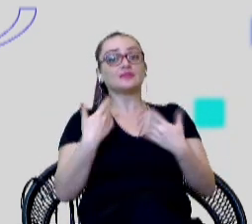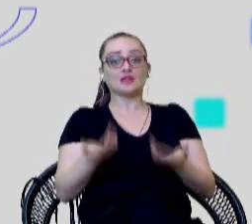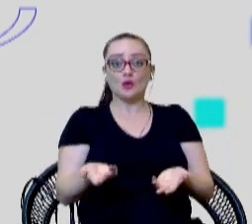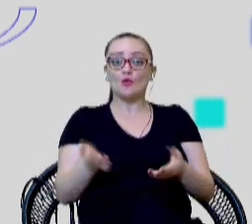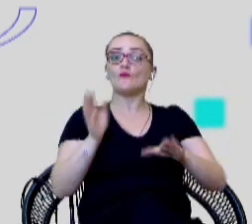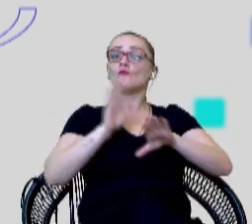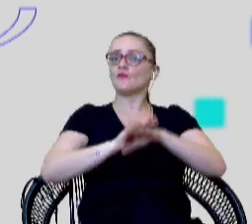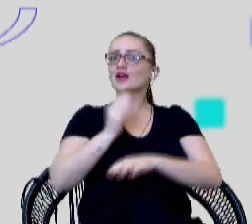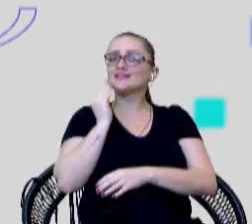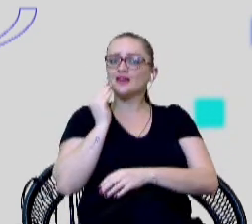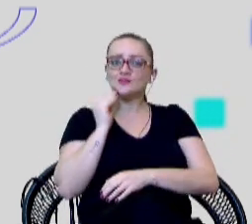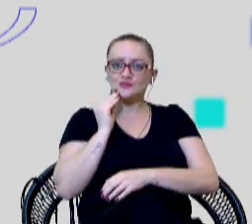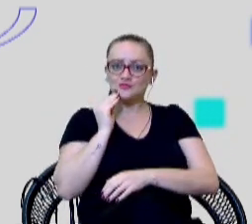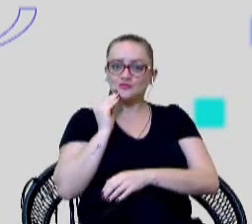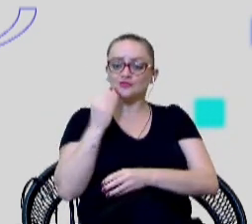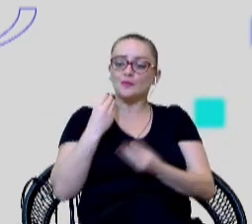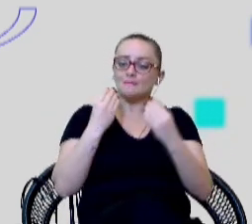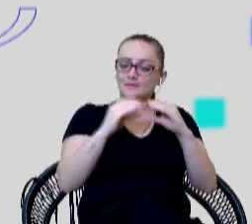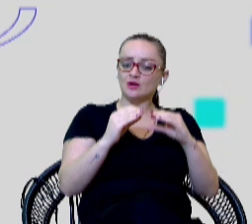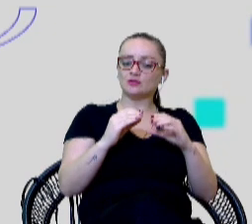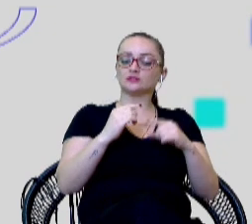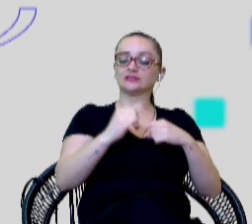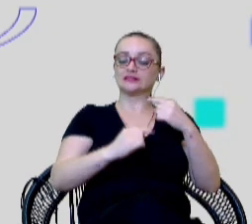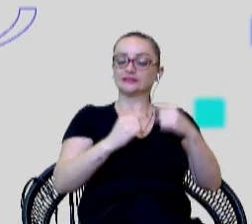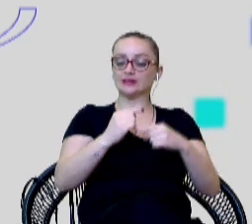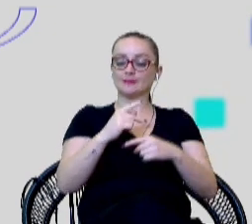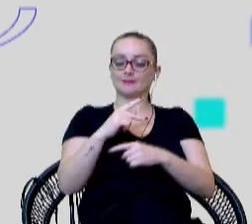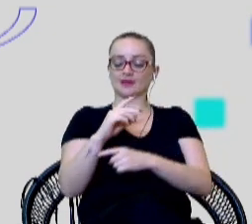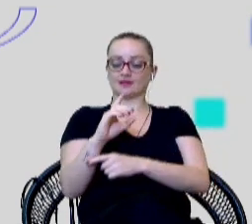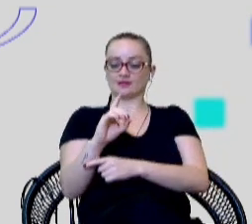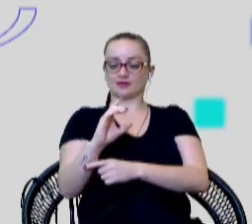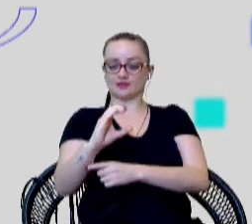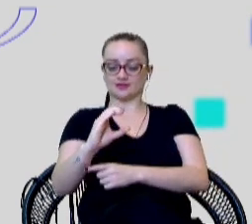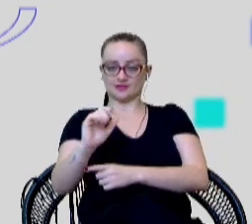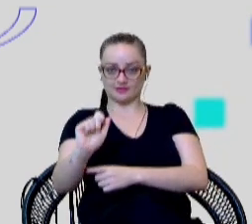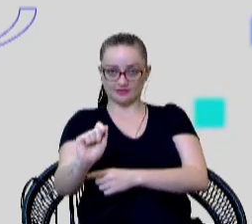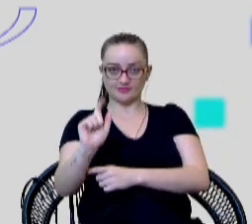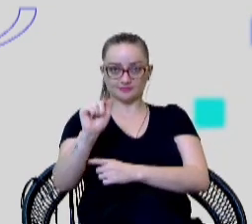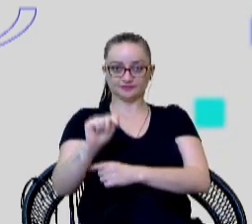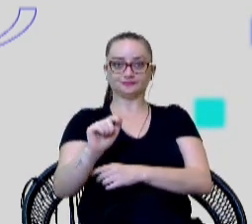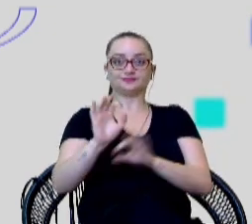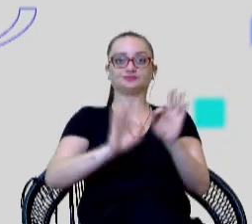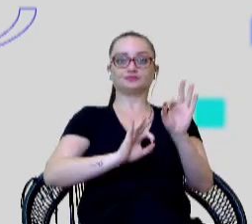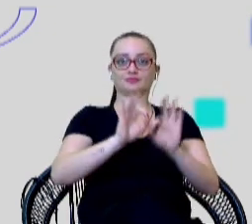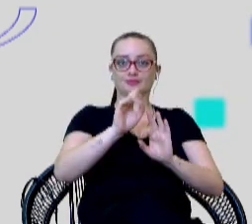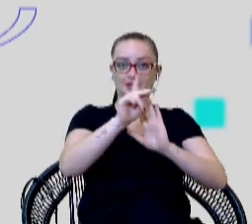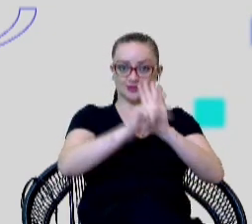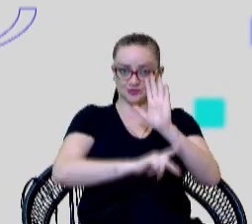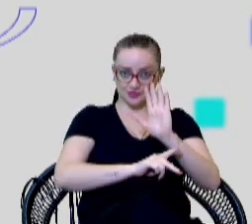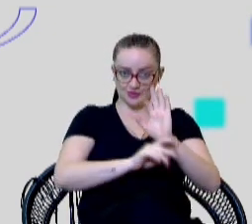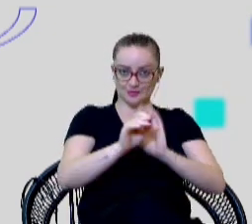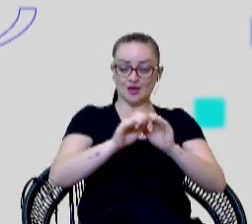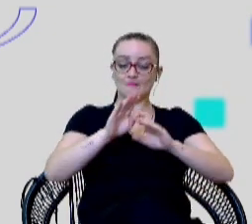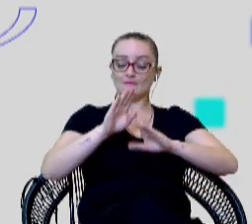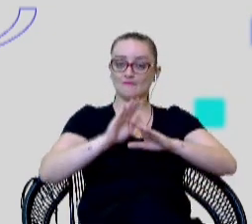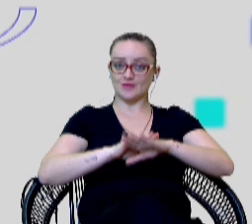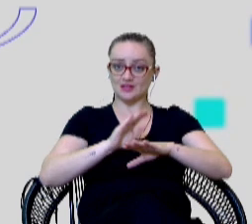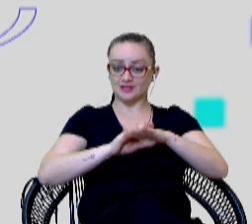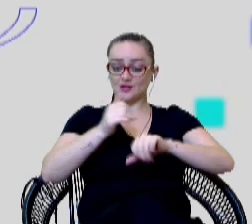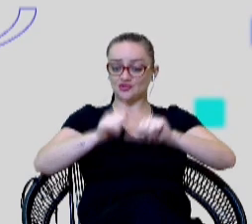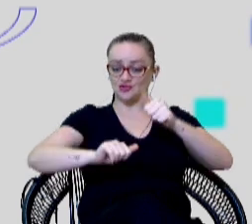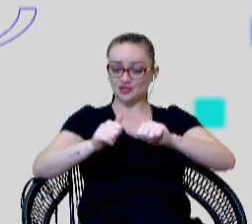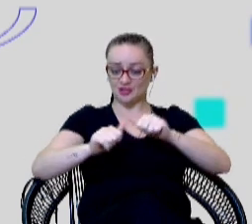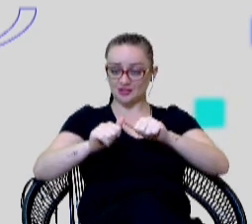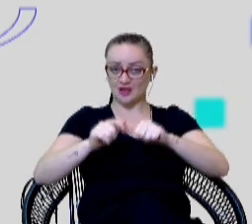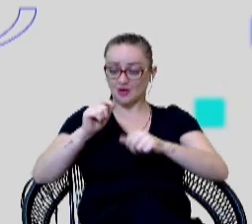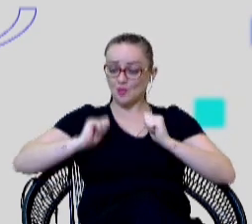façam os testes. E a gente coloca aqui até o ciclo PDCA, né? Que é o planejar, o fazer, o checar e